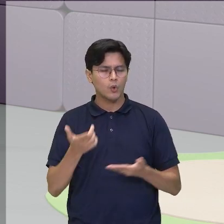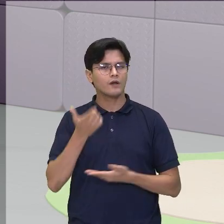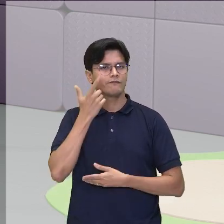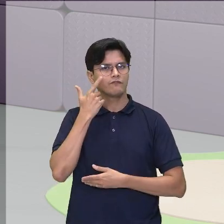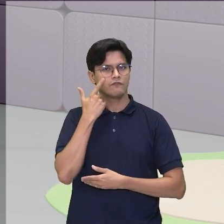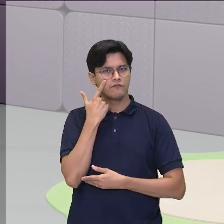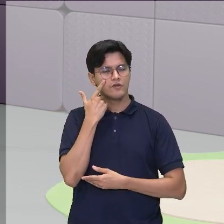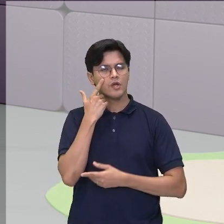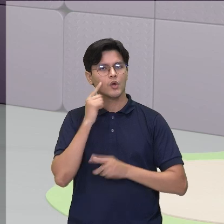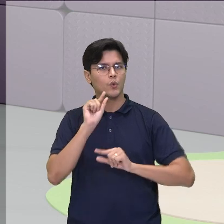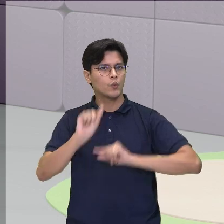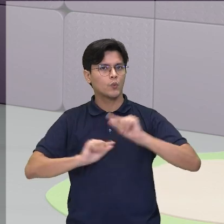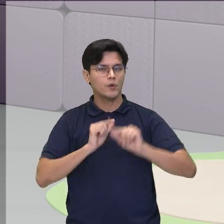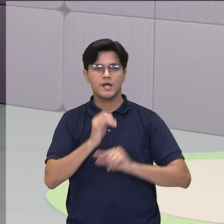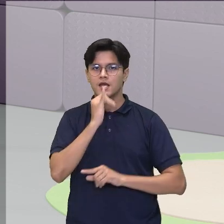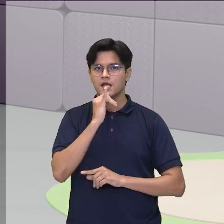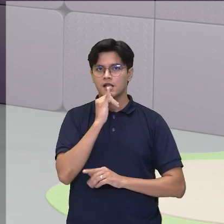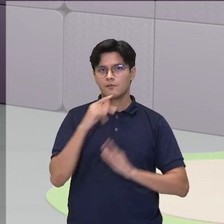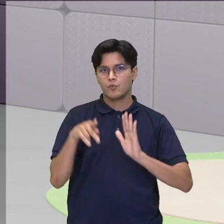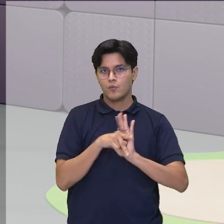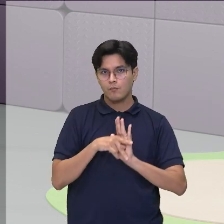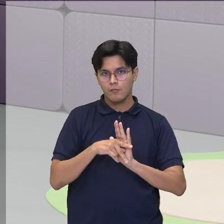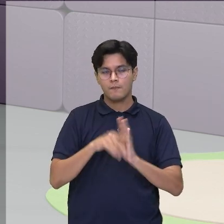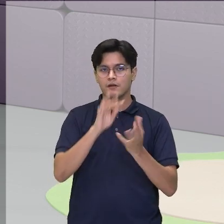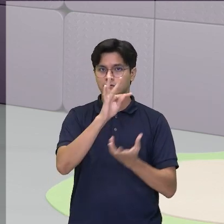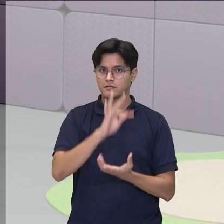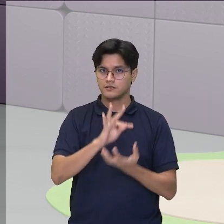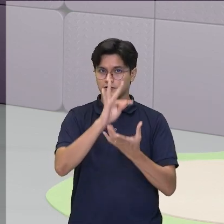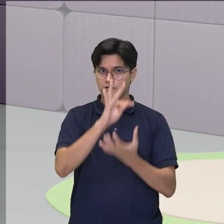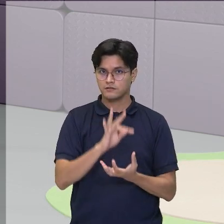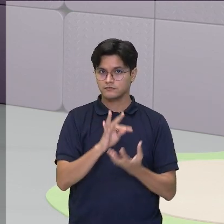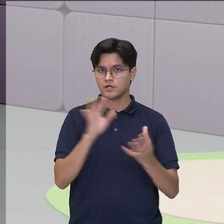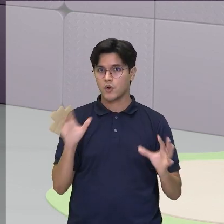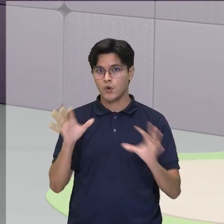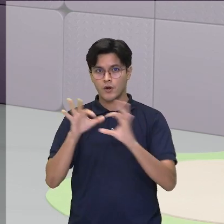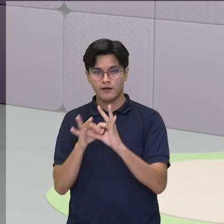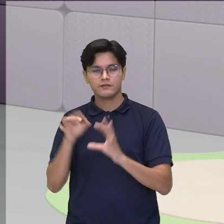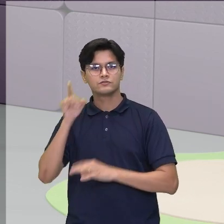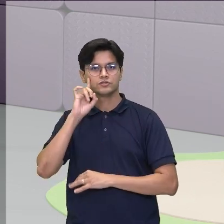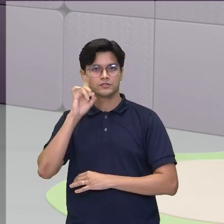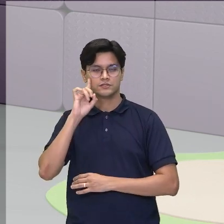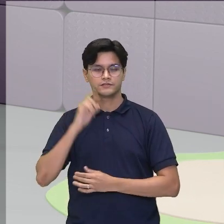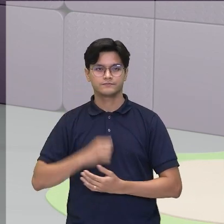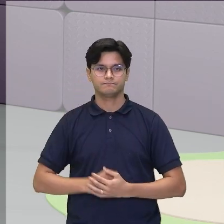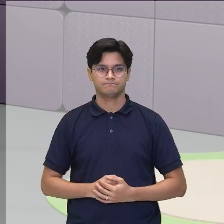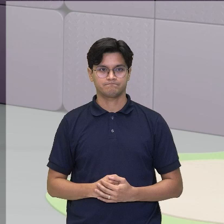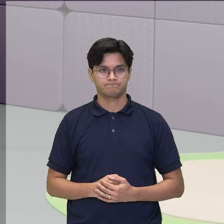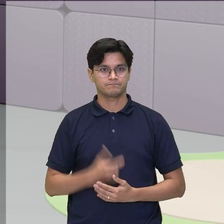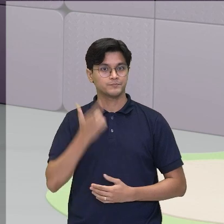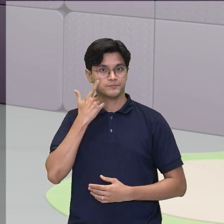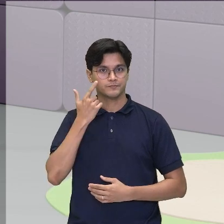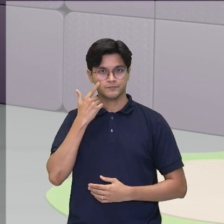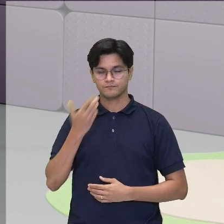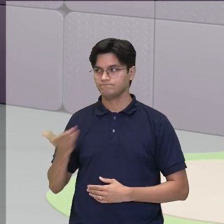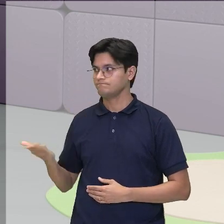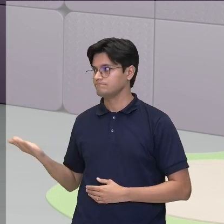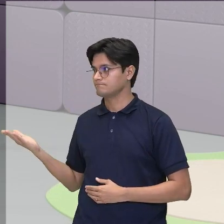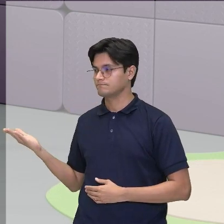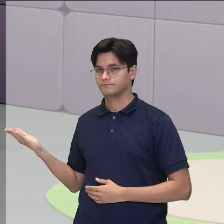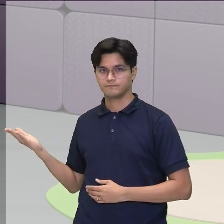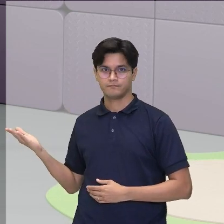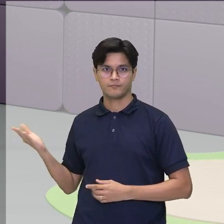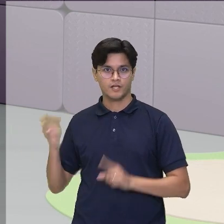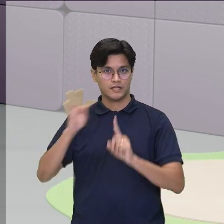da termodinâmica no nosso dia a dia. Observem aqui que nós temos um